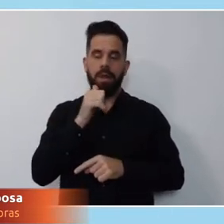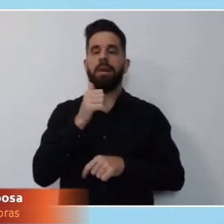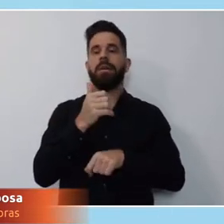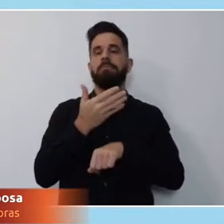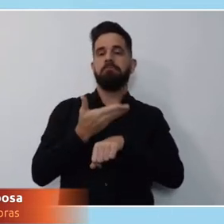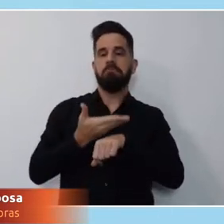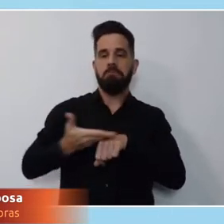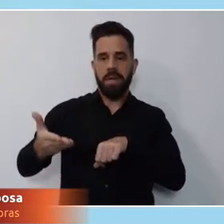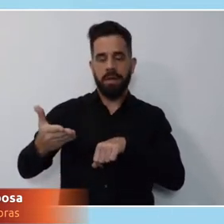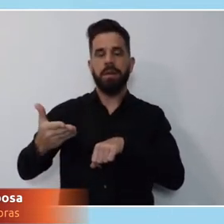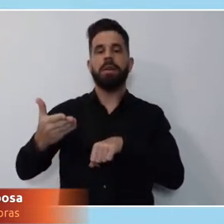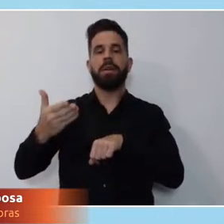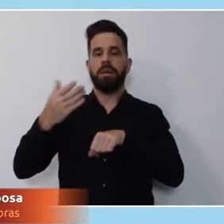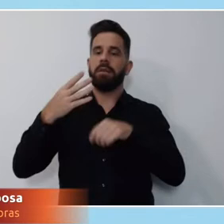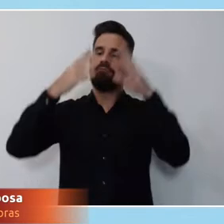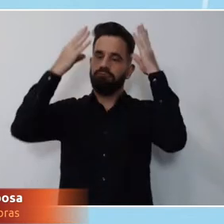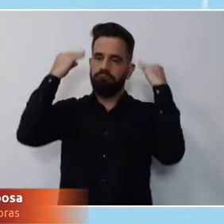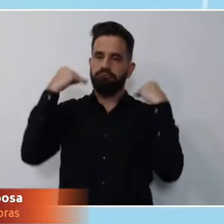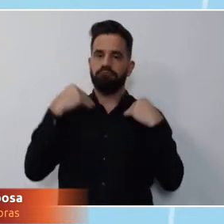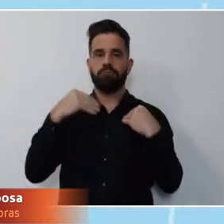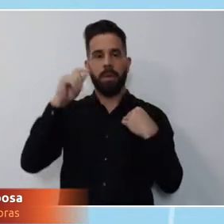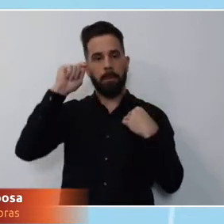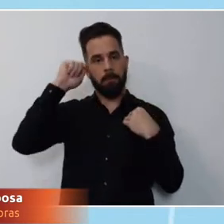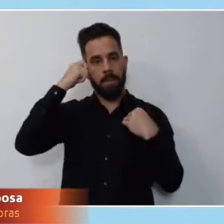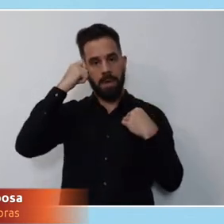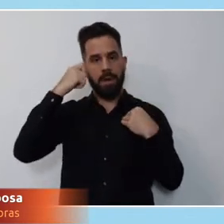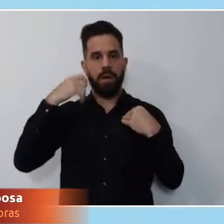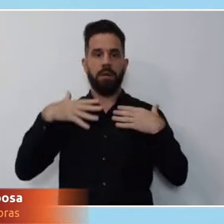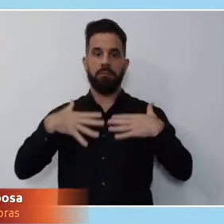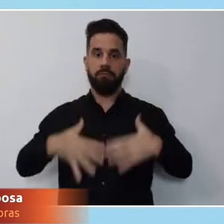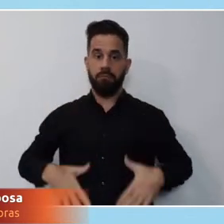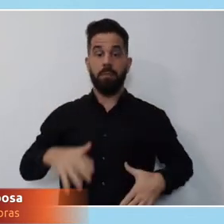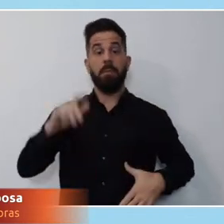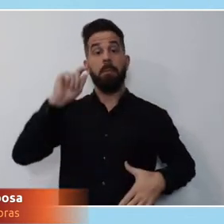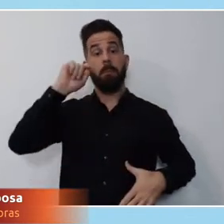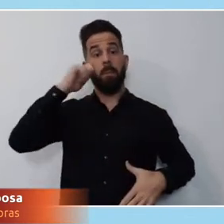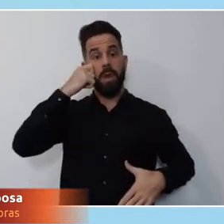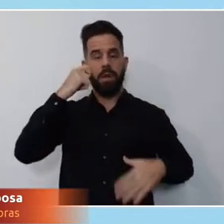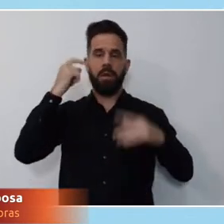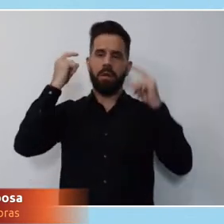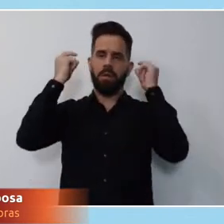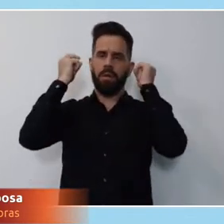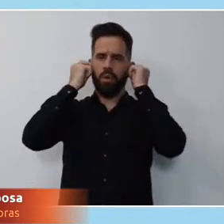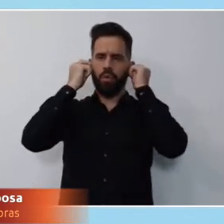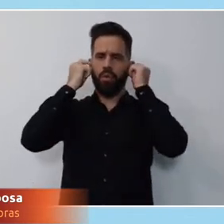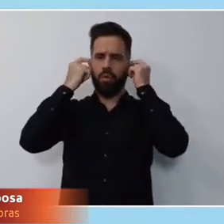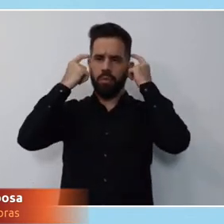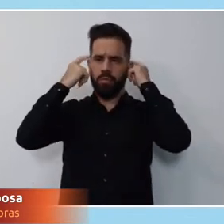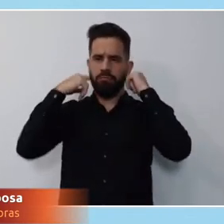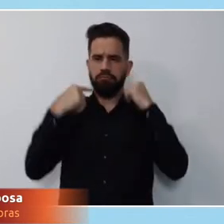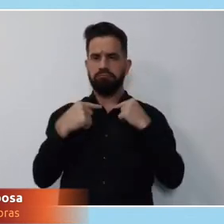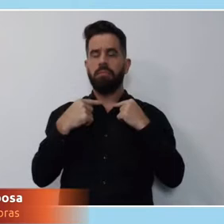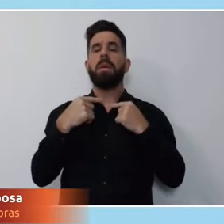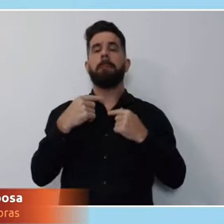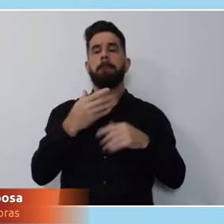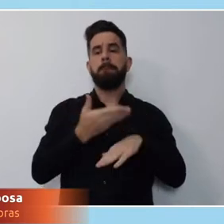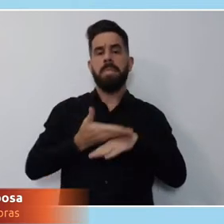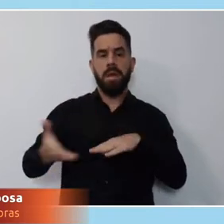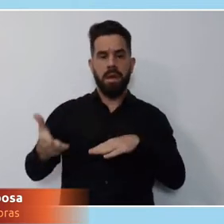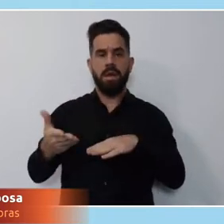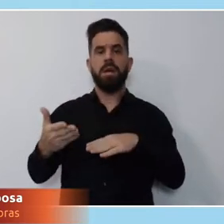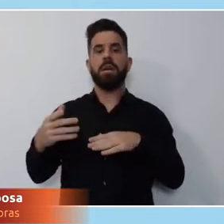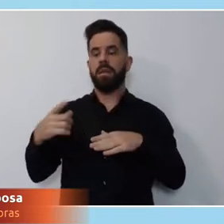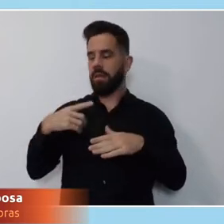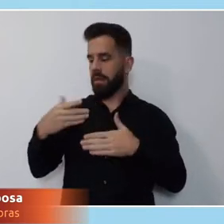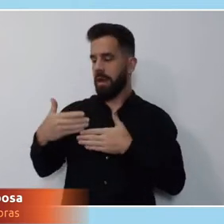roupa preta e um fone de ouvidos branco, estou sentada de frente a uma parede branca e com uma estante também